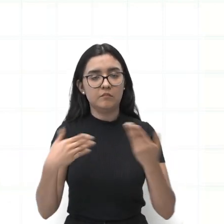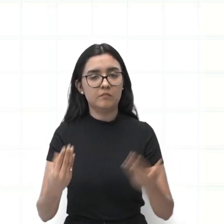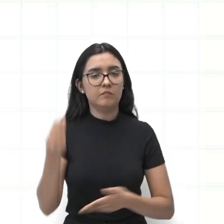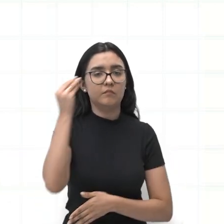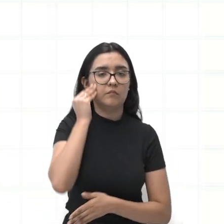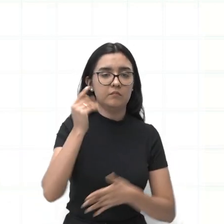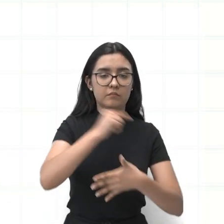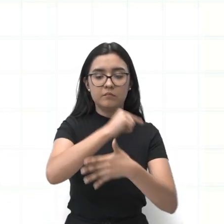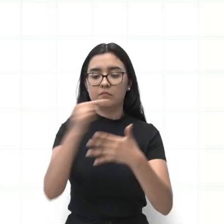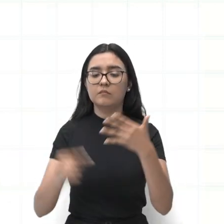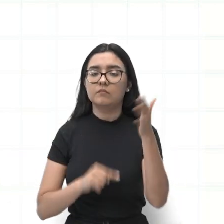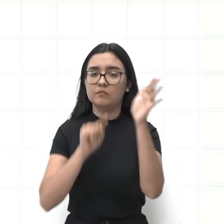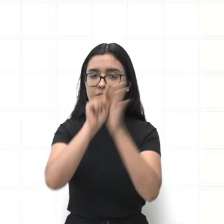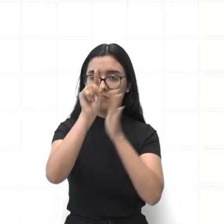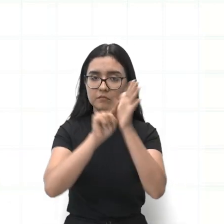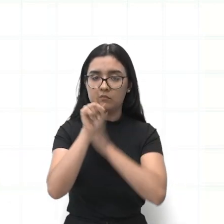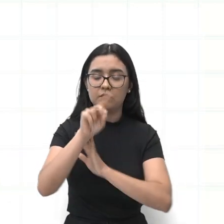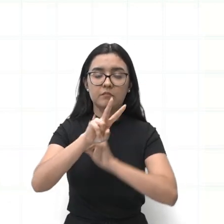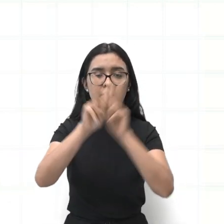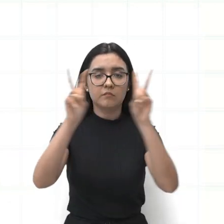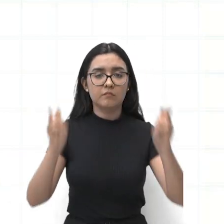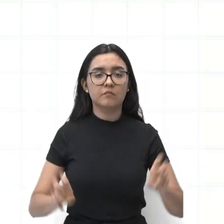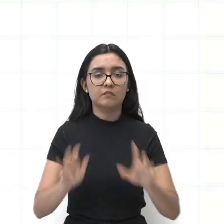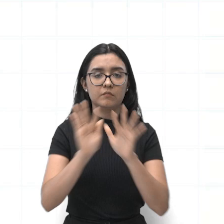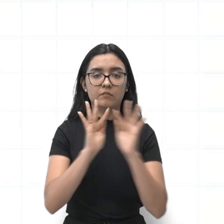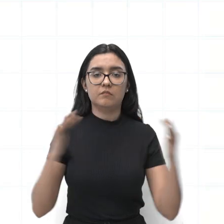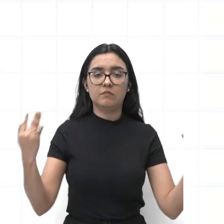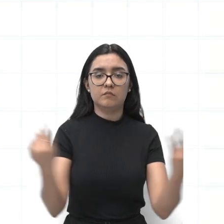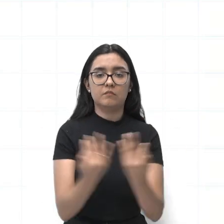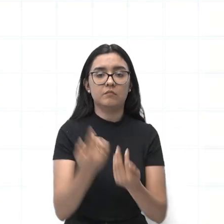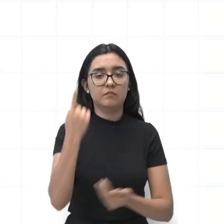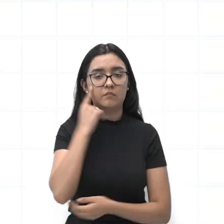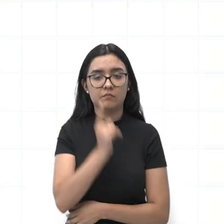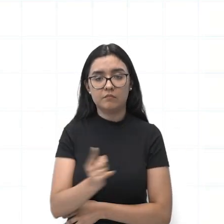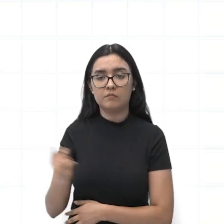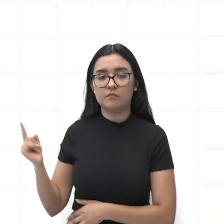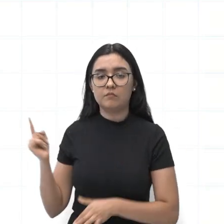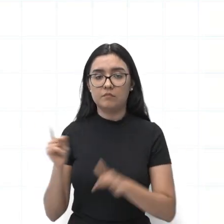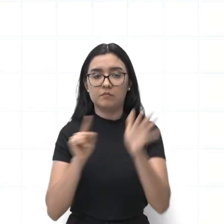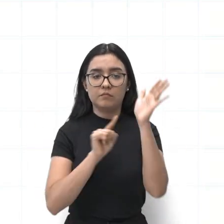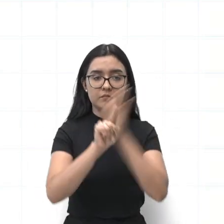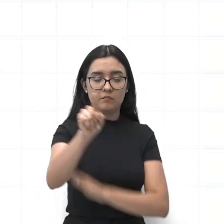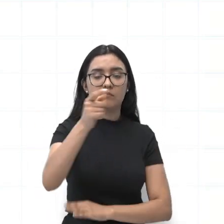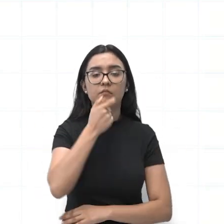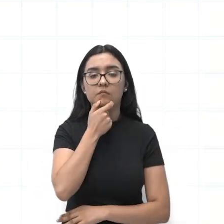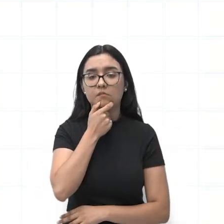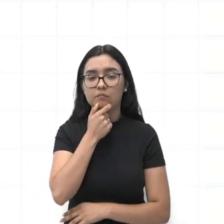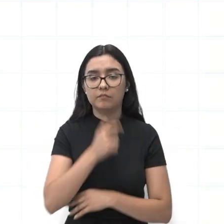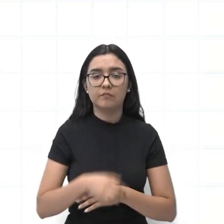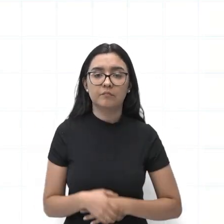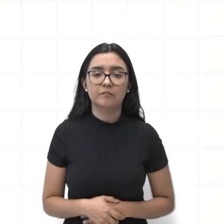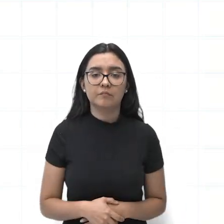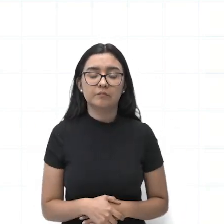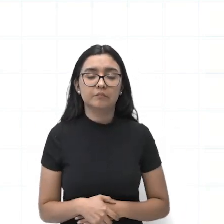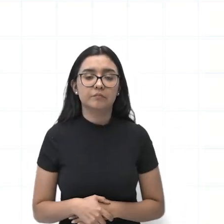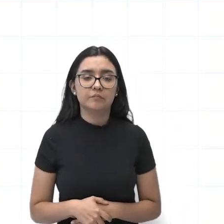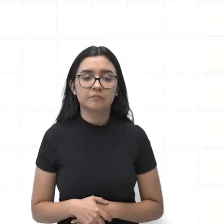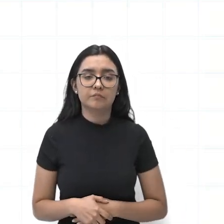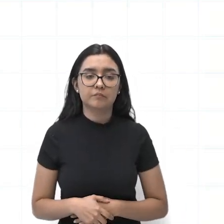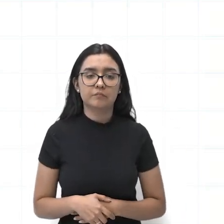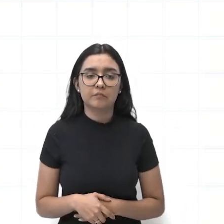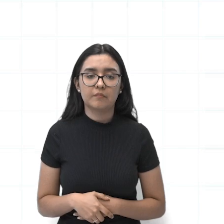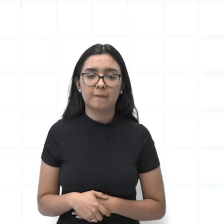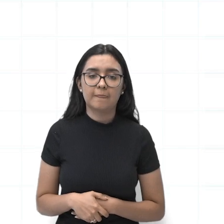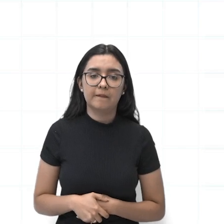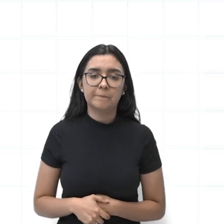ver, então, algumas perguntas aí sobre família. Vamos lá? Olha só. How many members does your family have? How